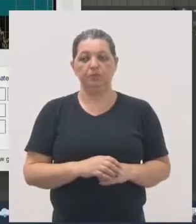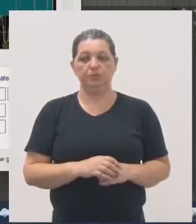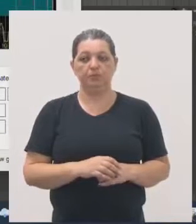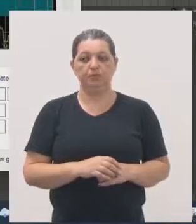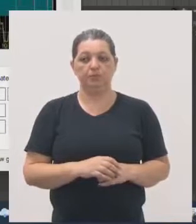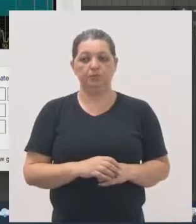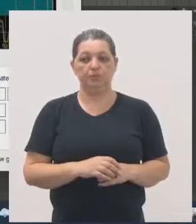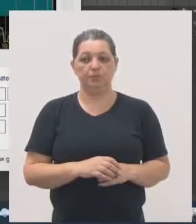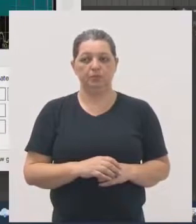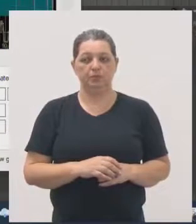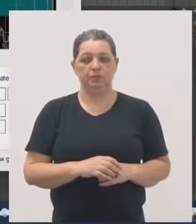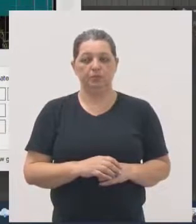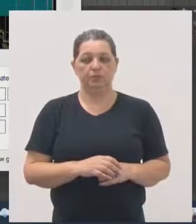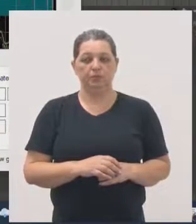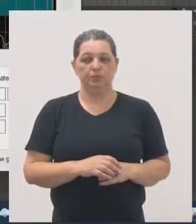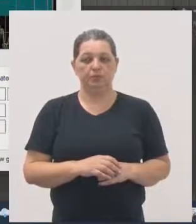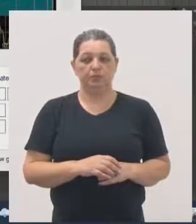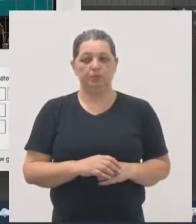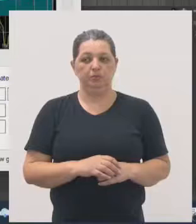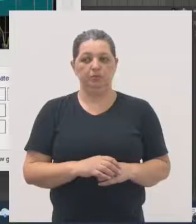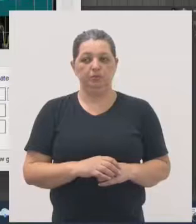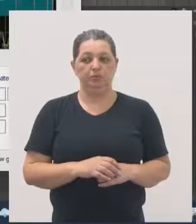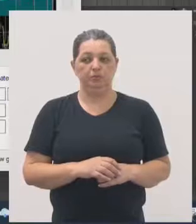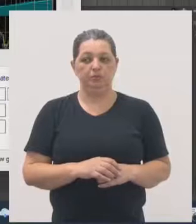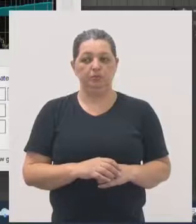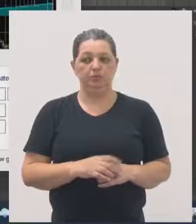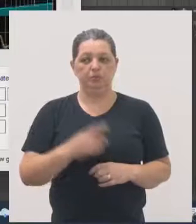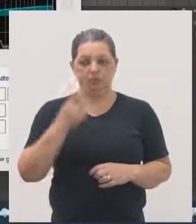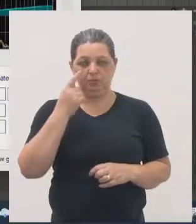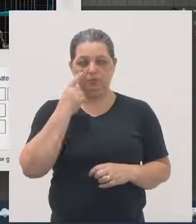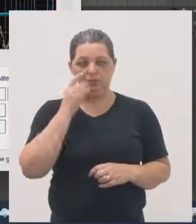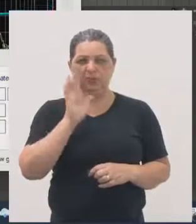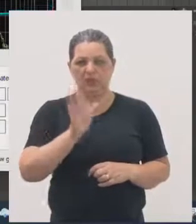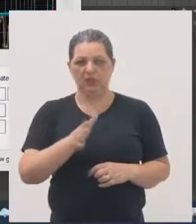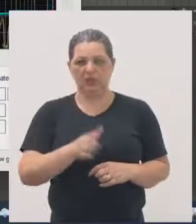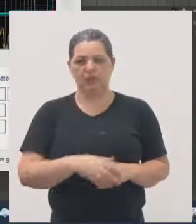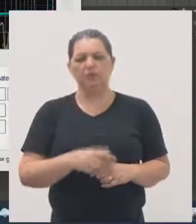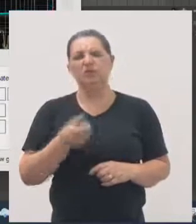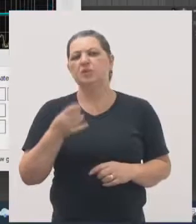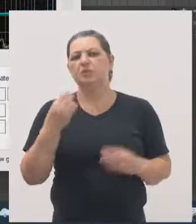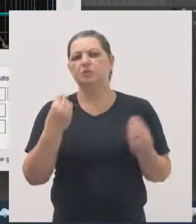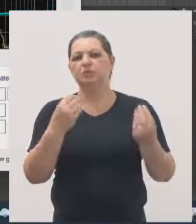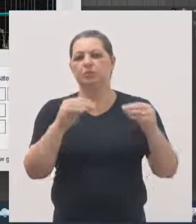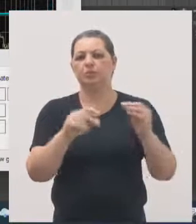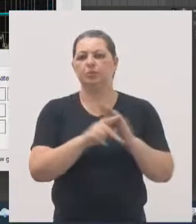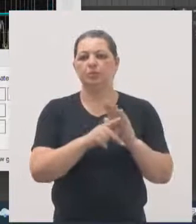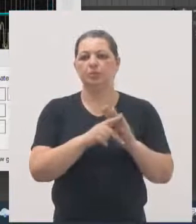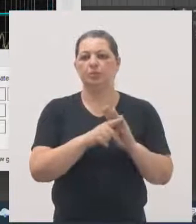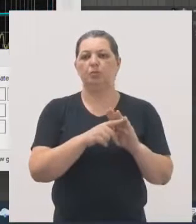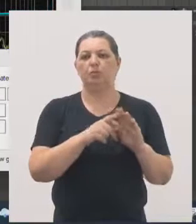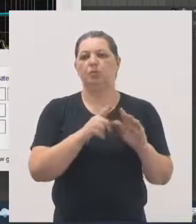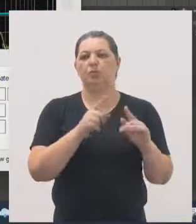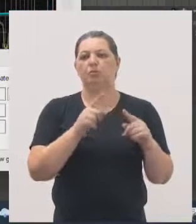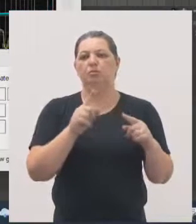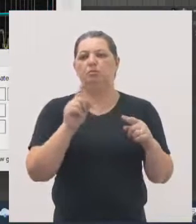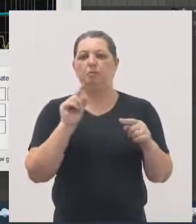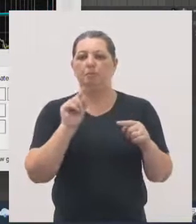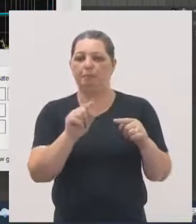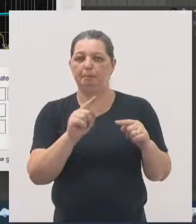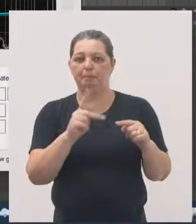as cores. Eu não sei se a galera consegue então eu entendi. Então, casa. se você colocar para tocar e